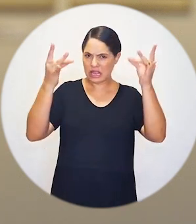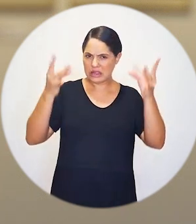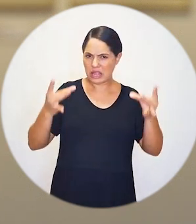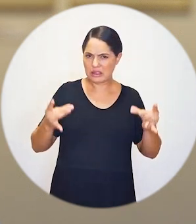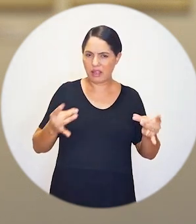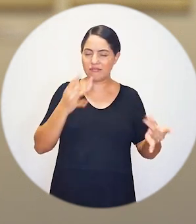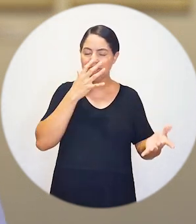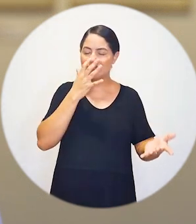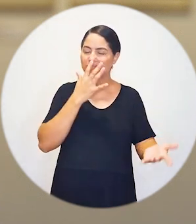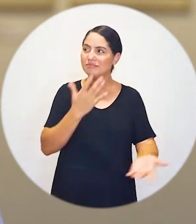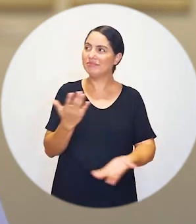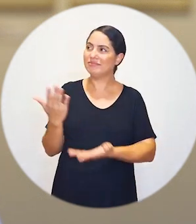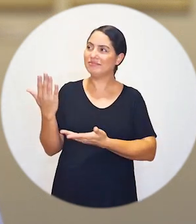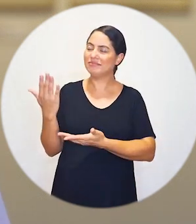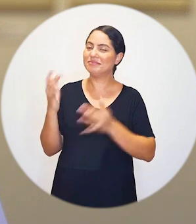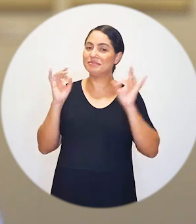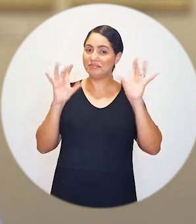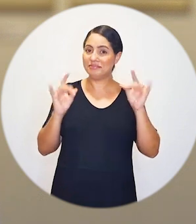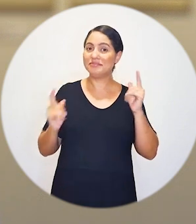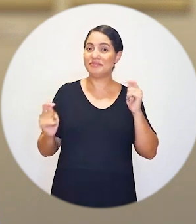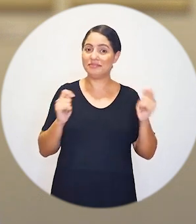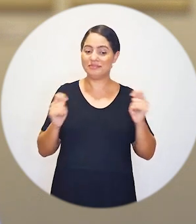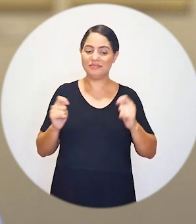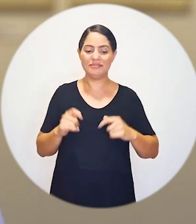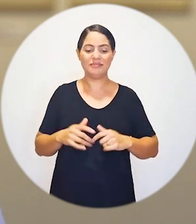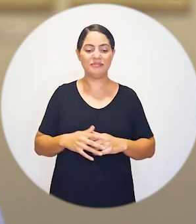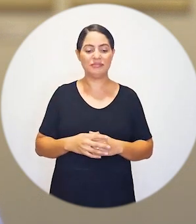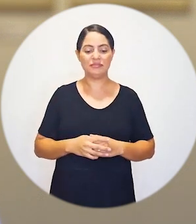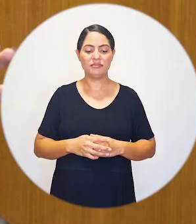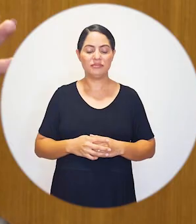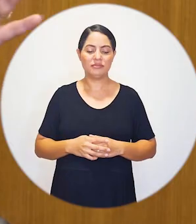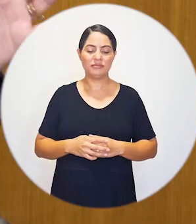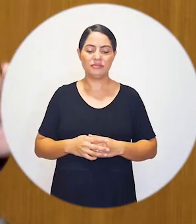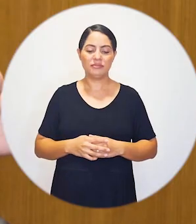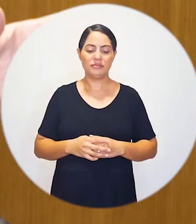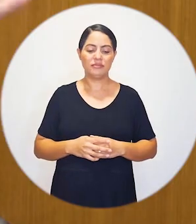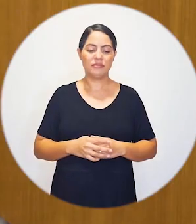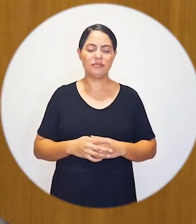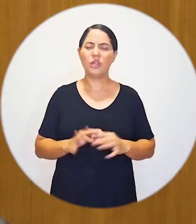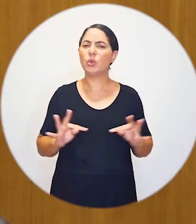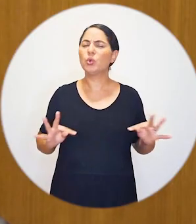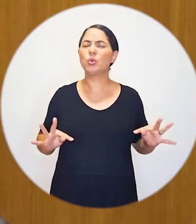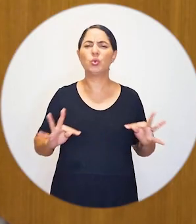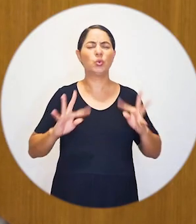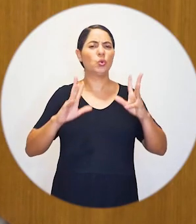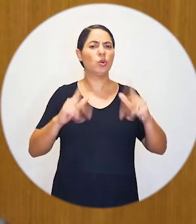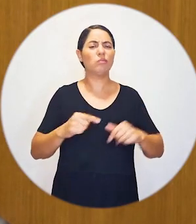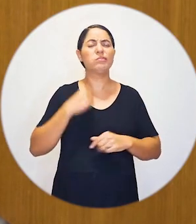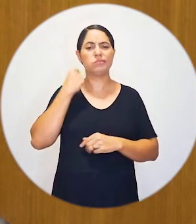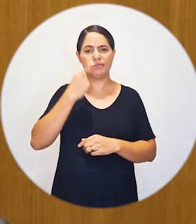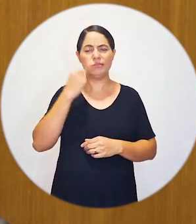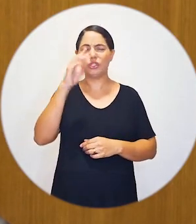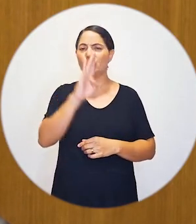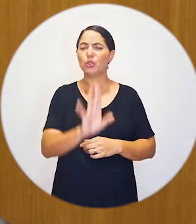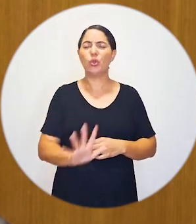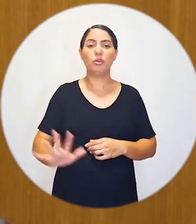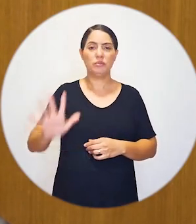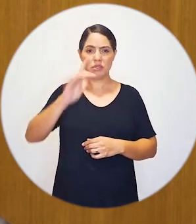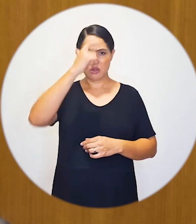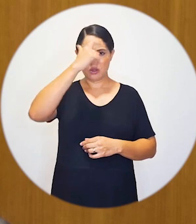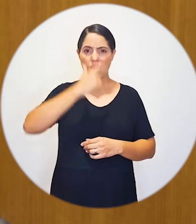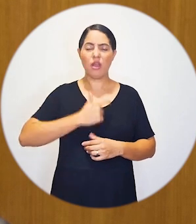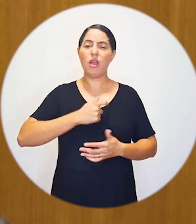dos casos. Detalhes que você acompanha agora na entrevista especial. O que for comum aos advogados do Brasil todo, eu